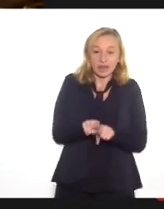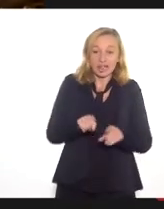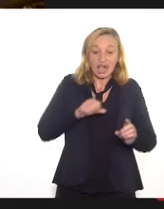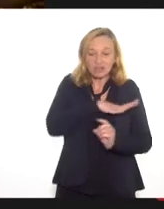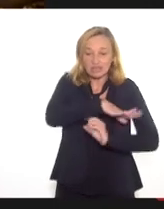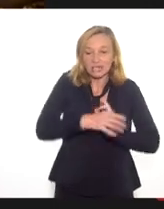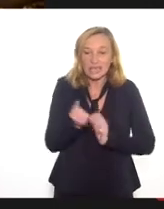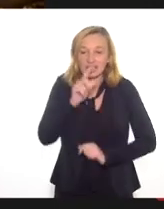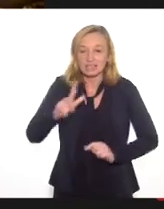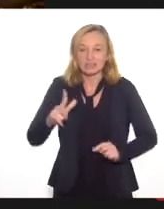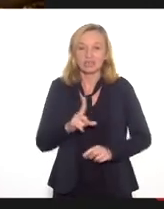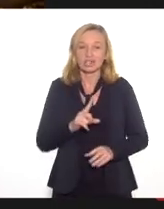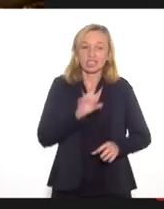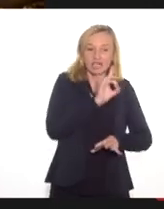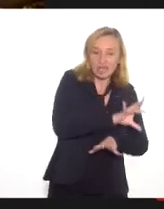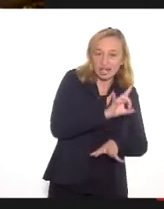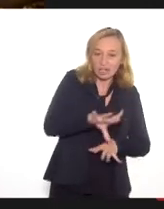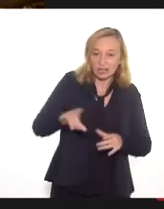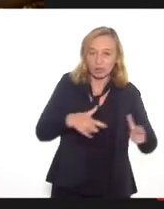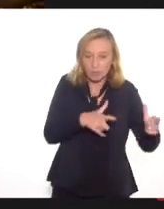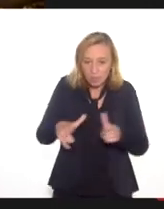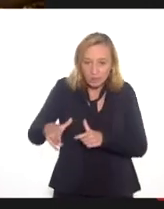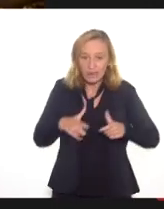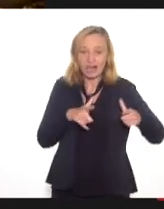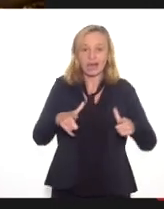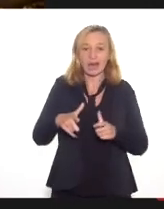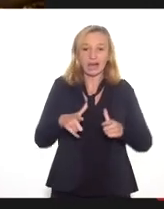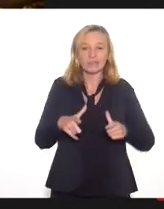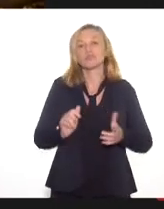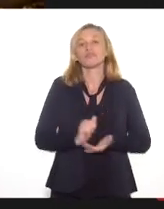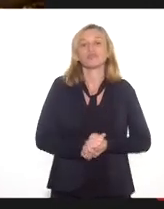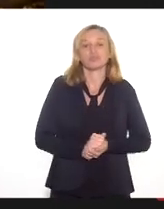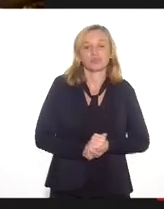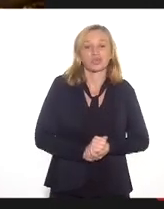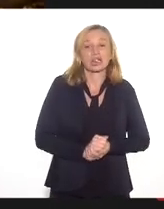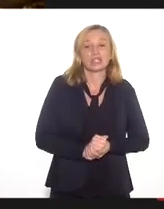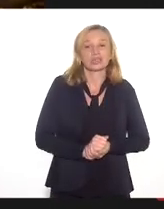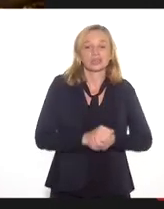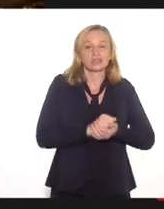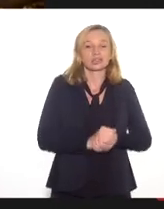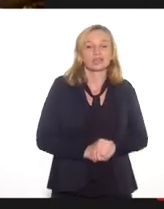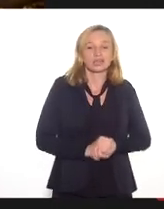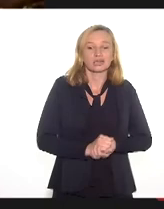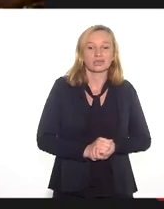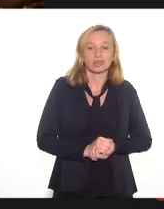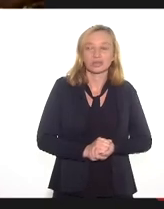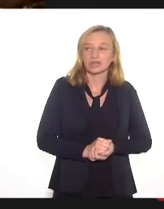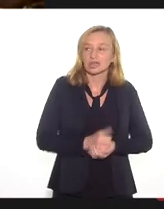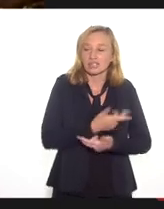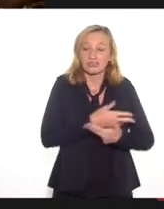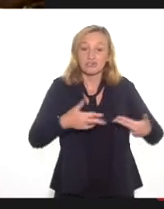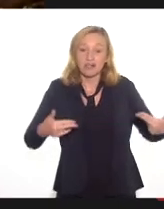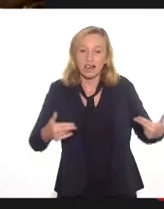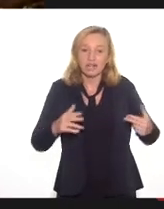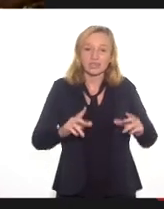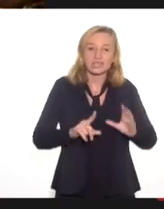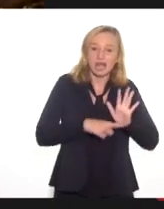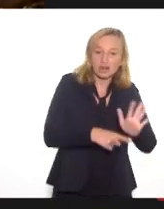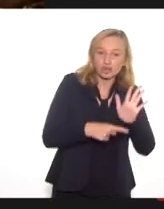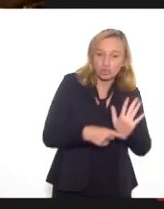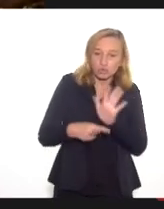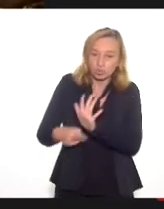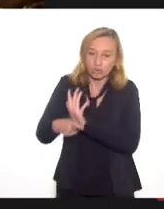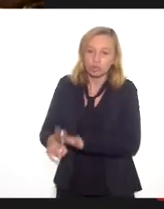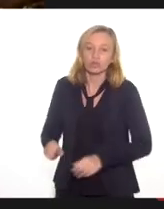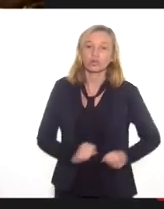que está nos territórios que está nos locais dando inclusive muitas das assistências que